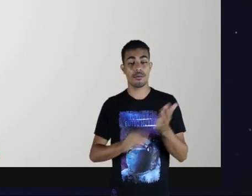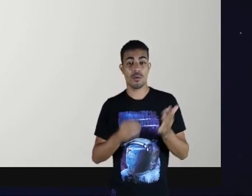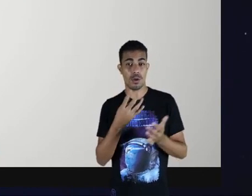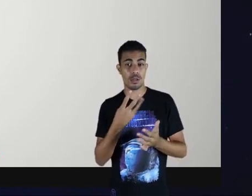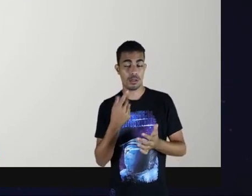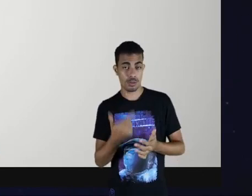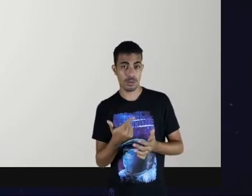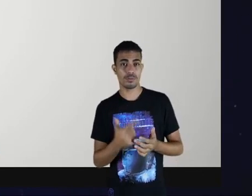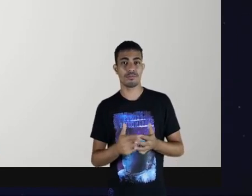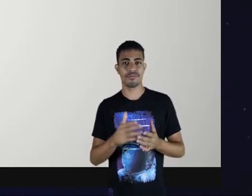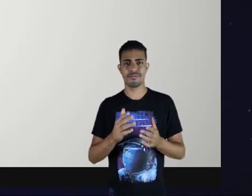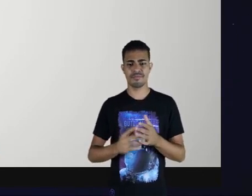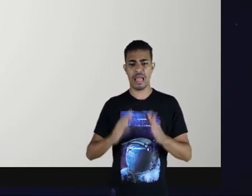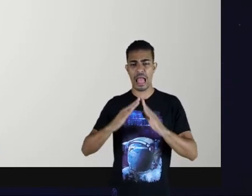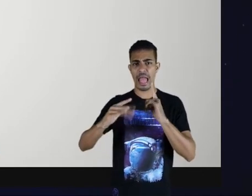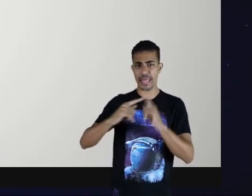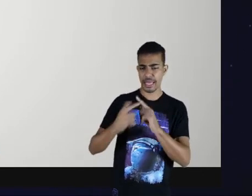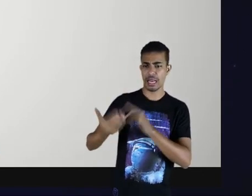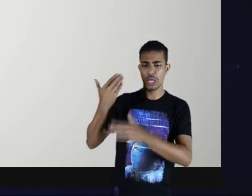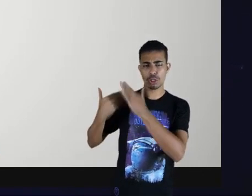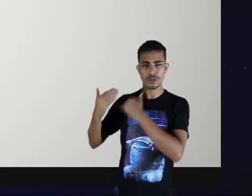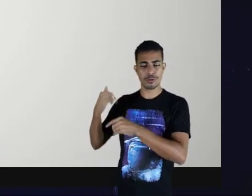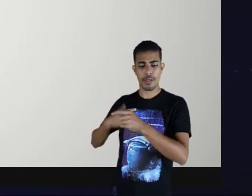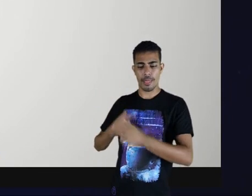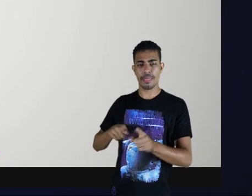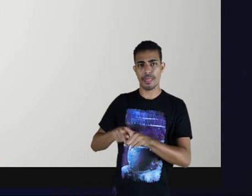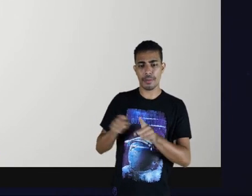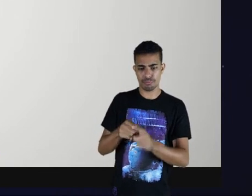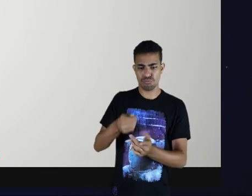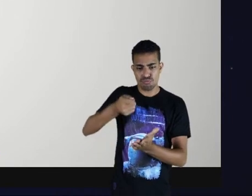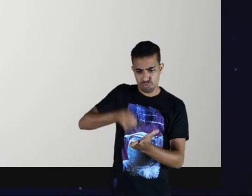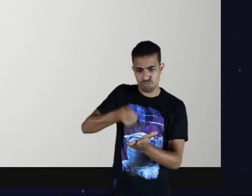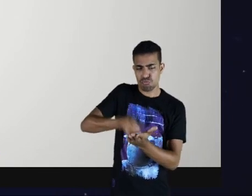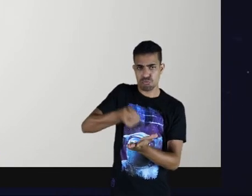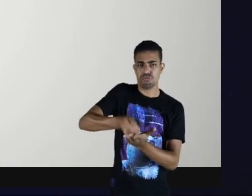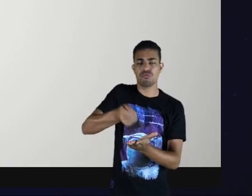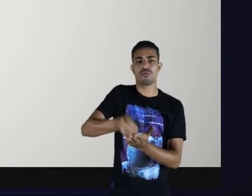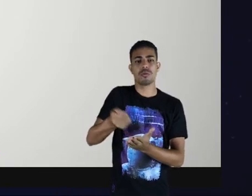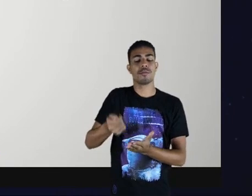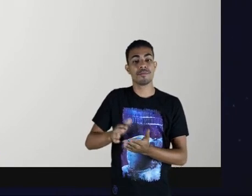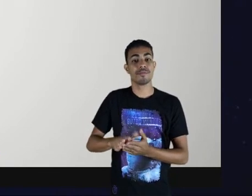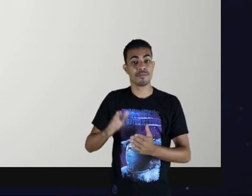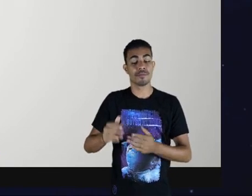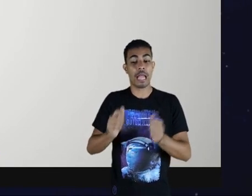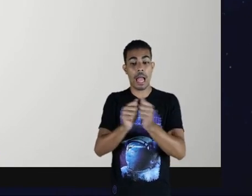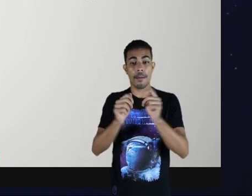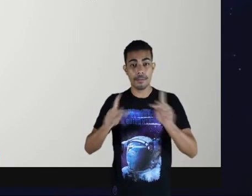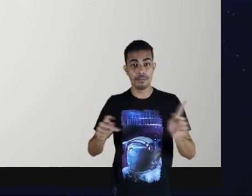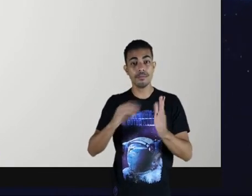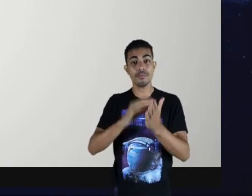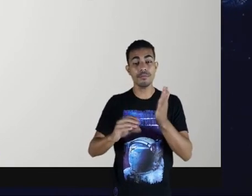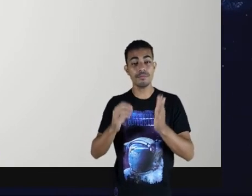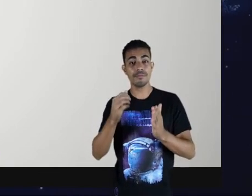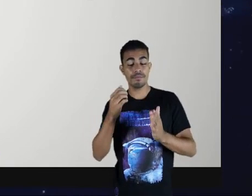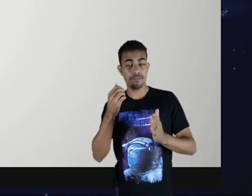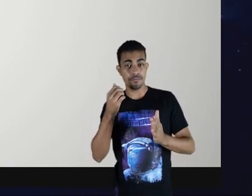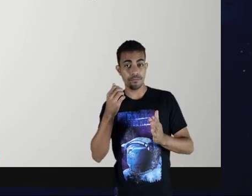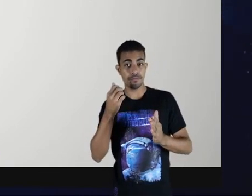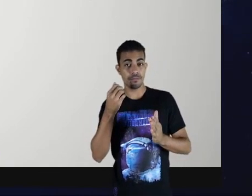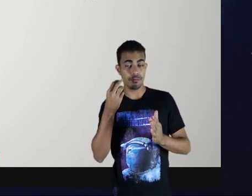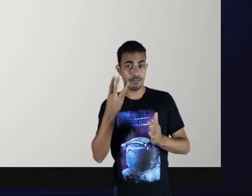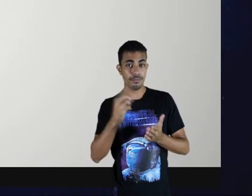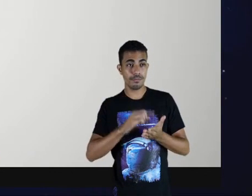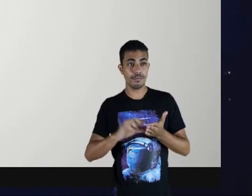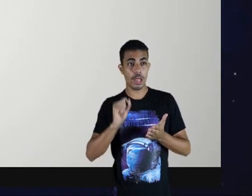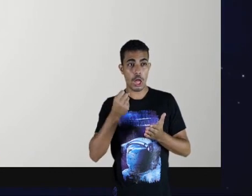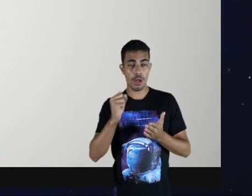a igreja primitiva perseverava na doutrina dos apóstolos. Apocalipse 3, versículo 8, guardaste